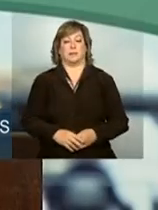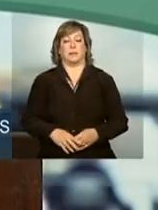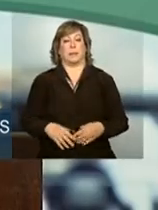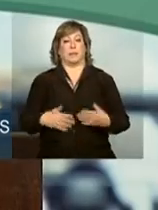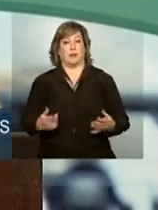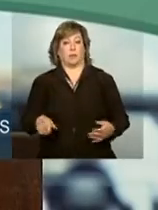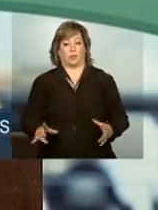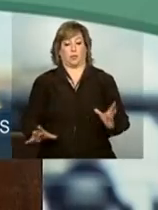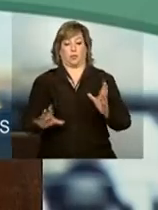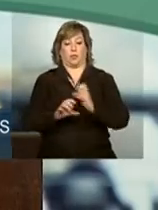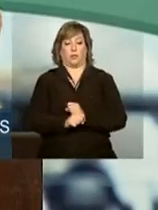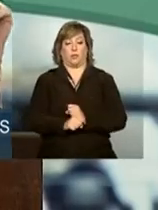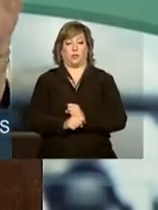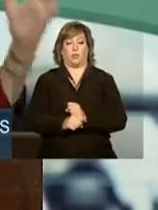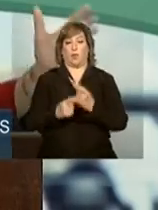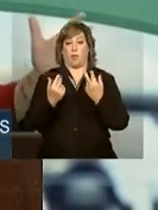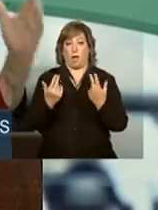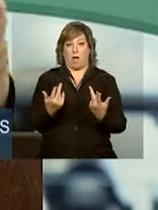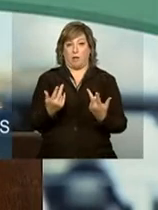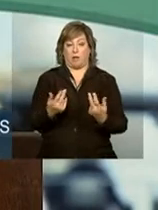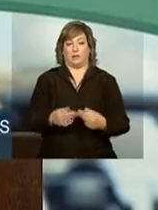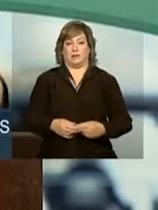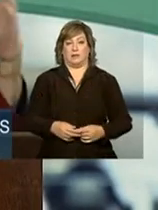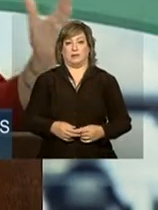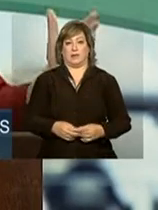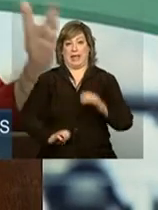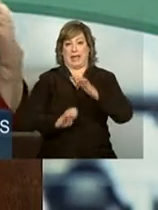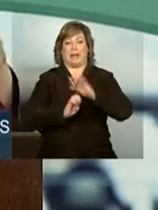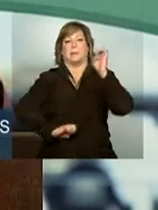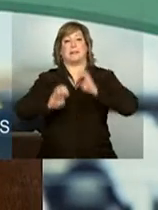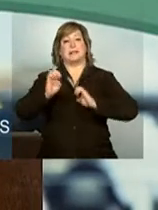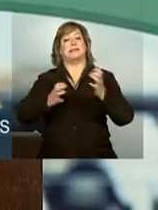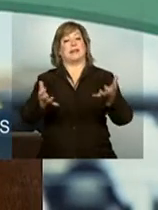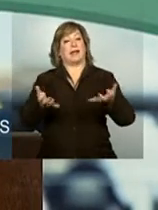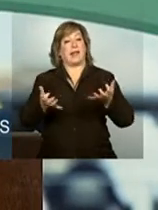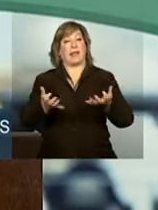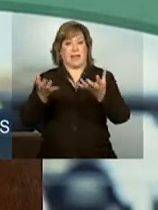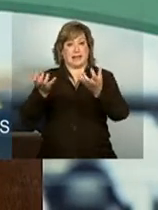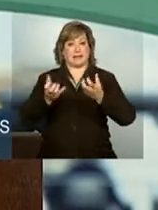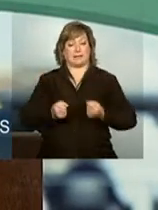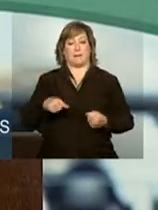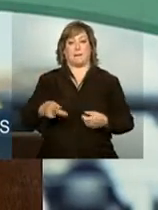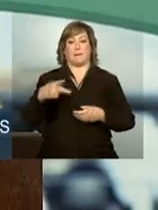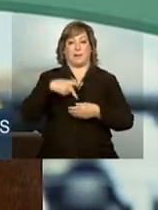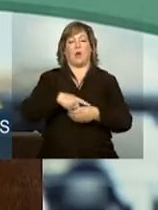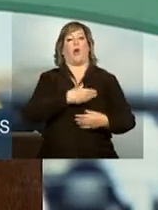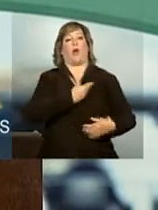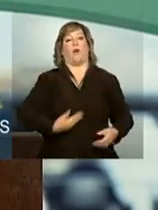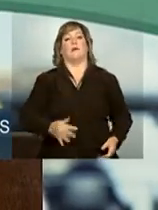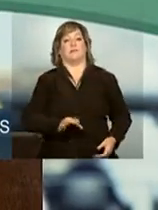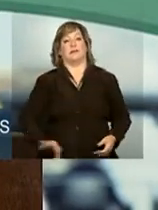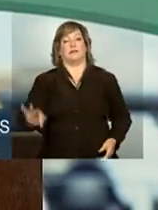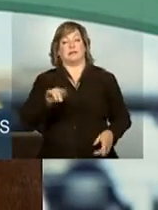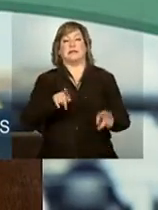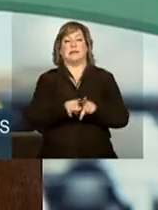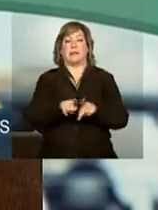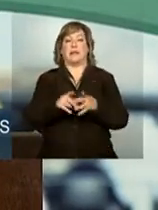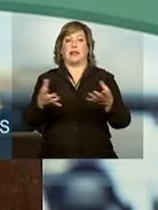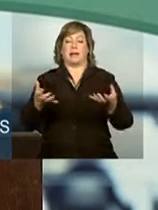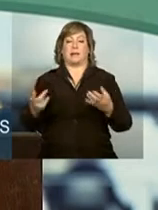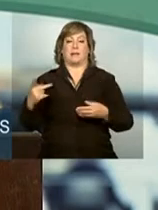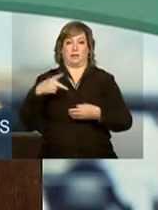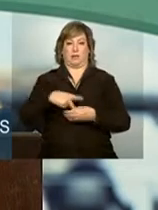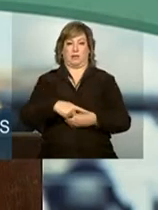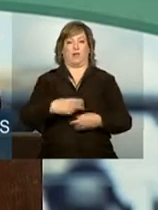tanto como as empresas que querem receber petróleo, o governo federal também quer petróleo.